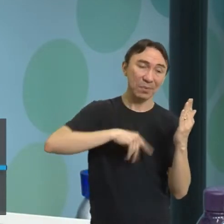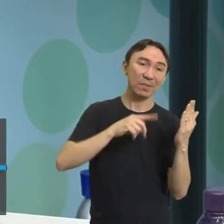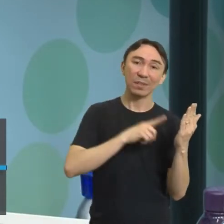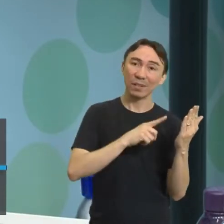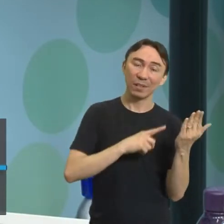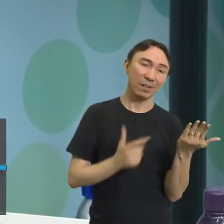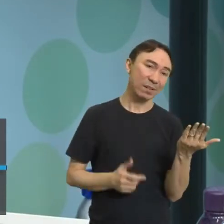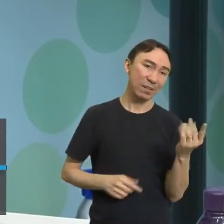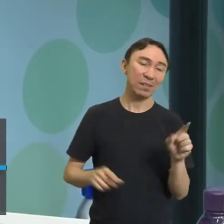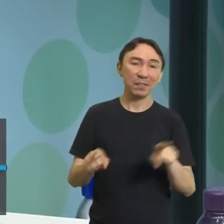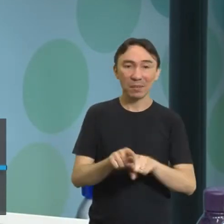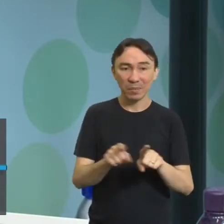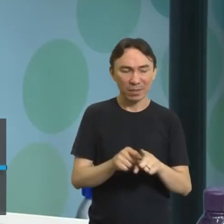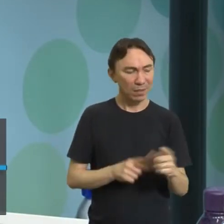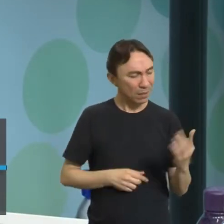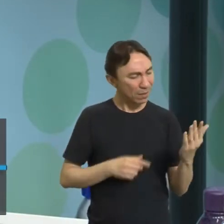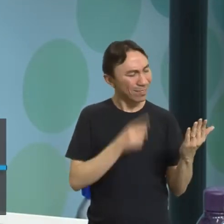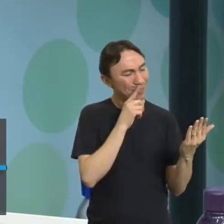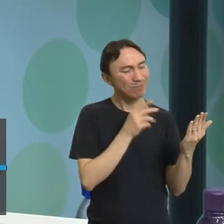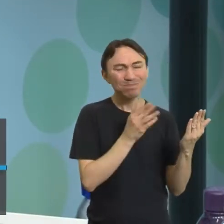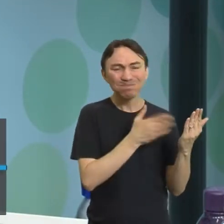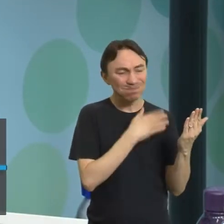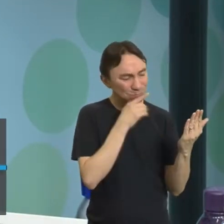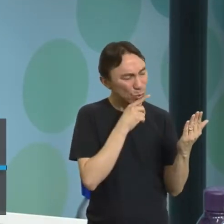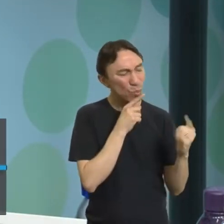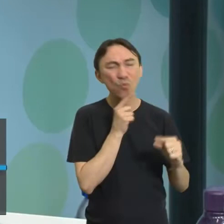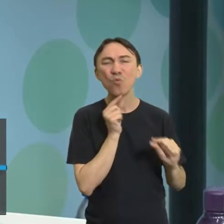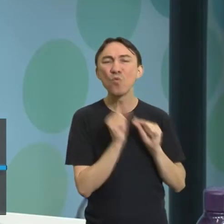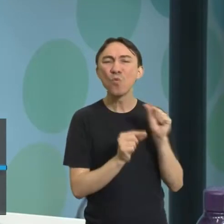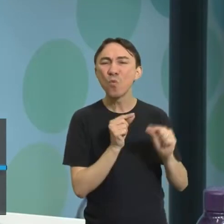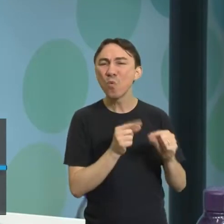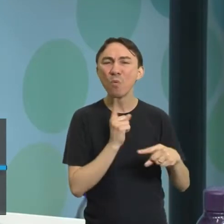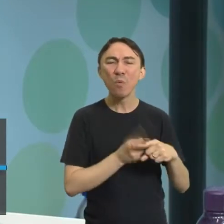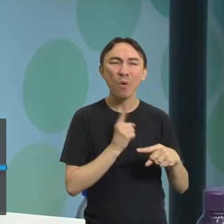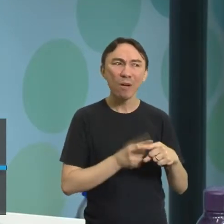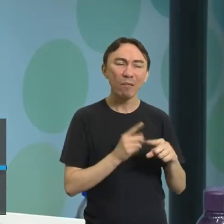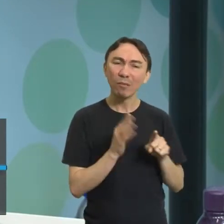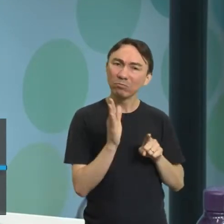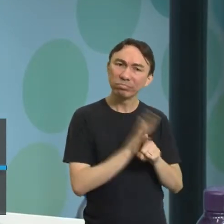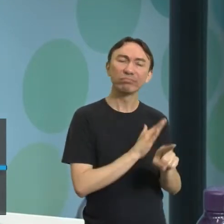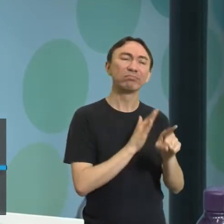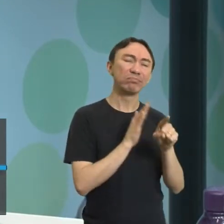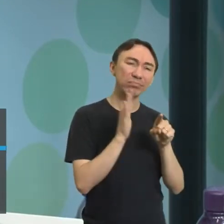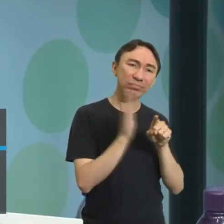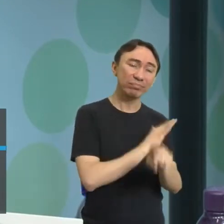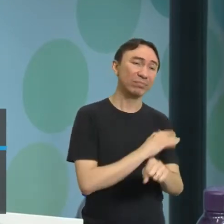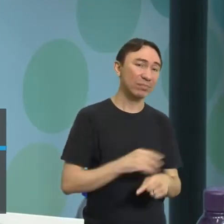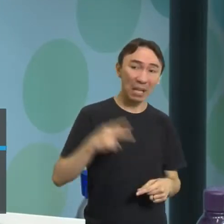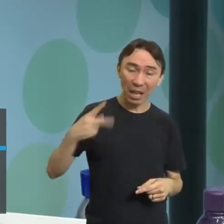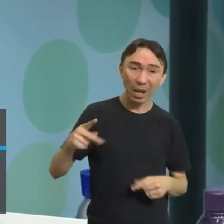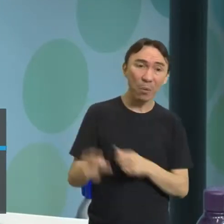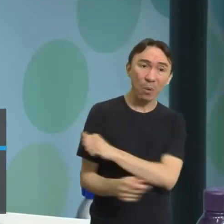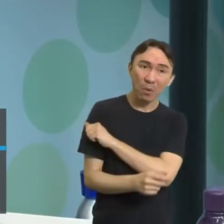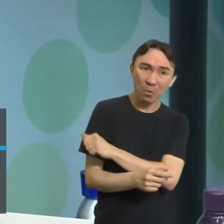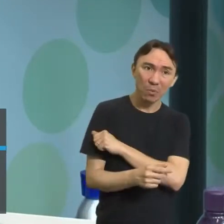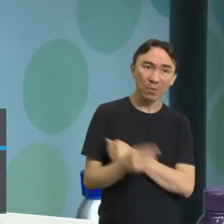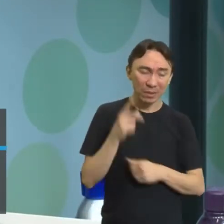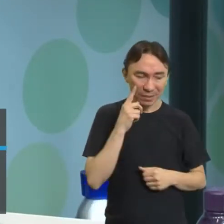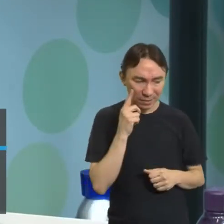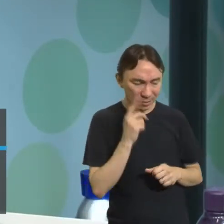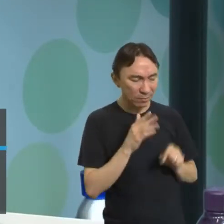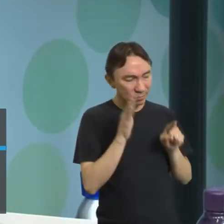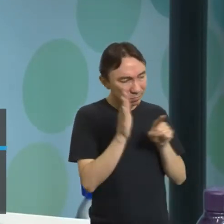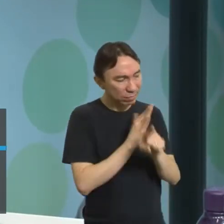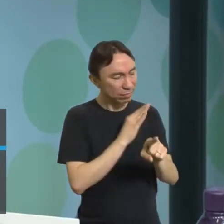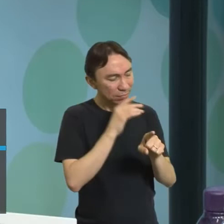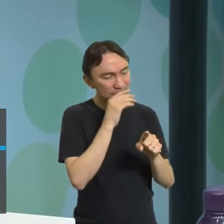perguntas do livro, do caderno do estudante, não são as perguntas que o estudante se faz, né, durante esse